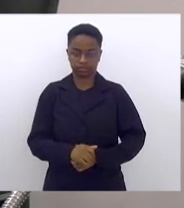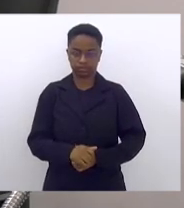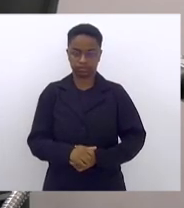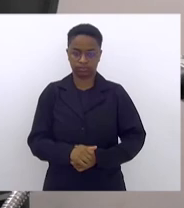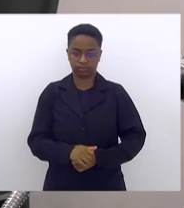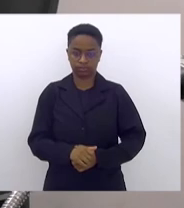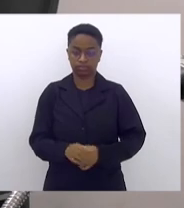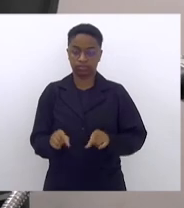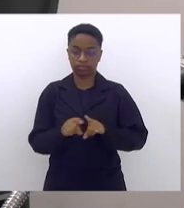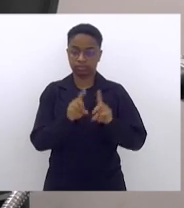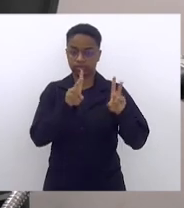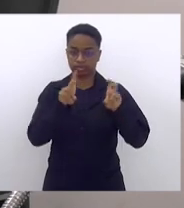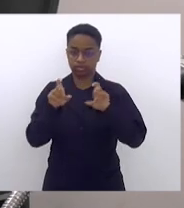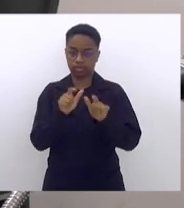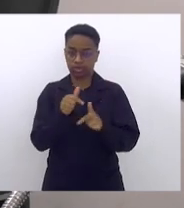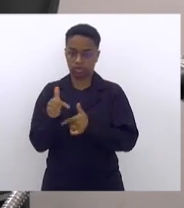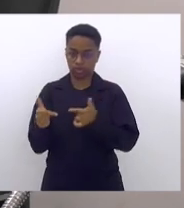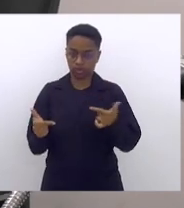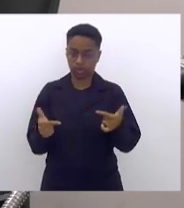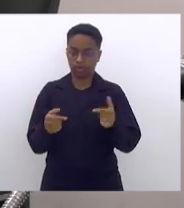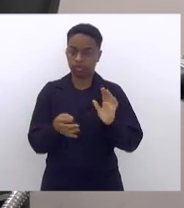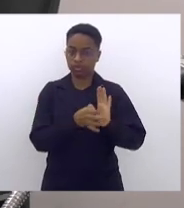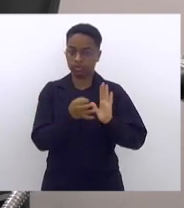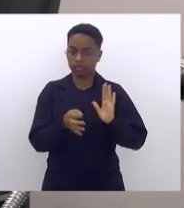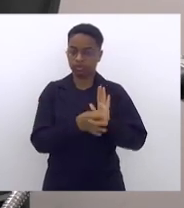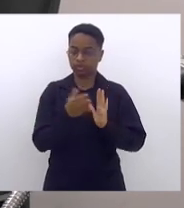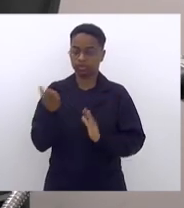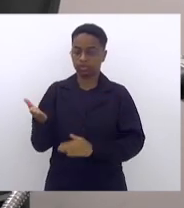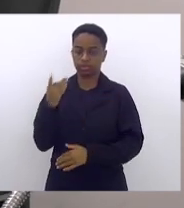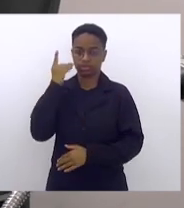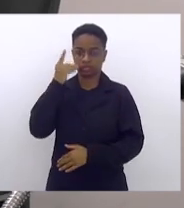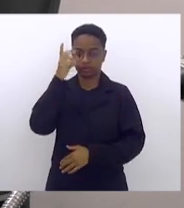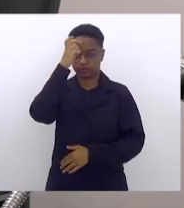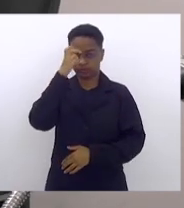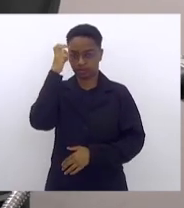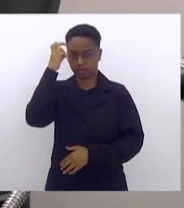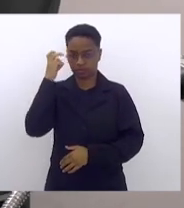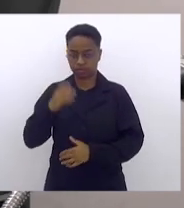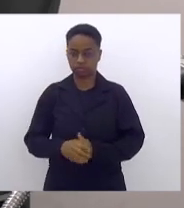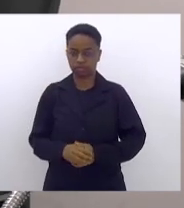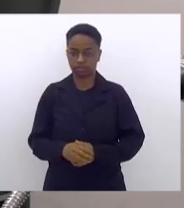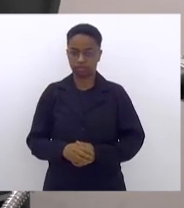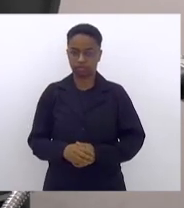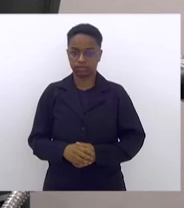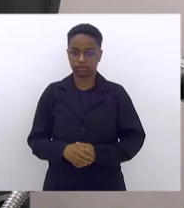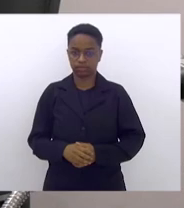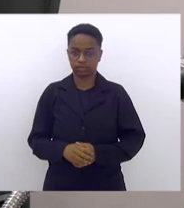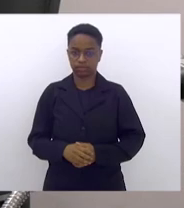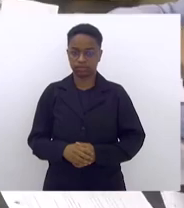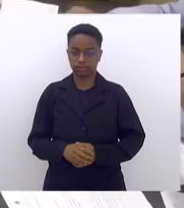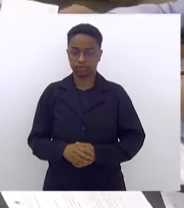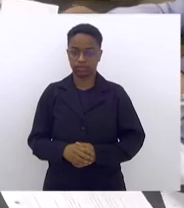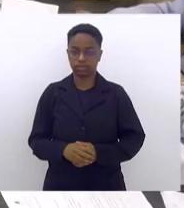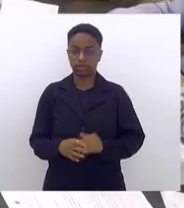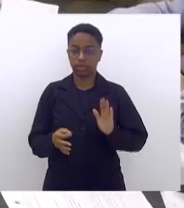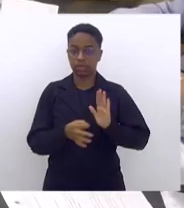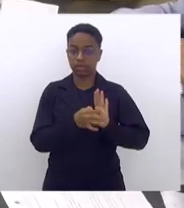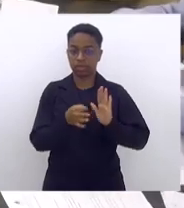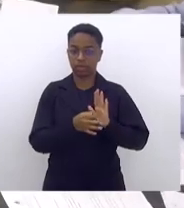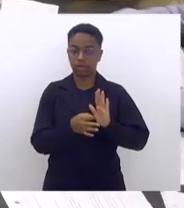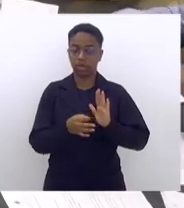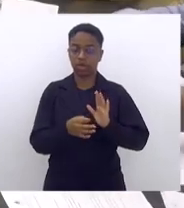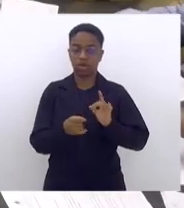28-125-000, e dá outras providências. Para parecer, deputada Verônica Lima. O parecer foi contrário porque as emendas